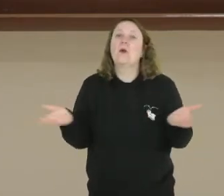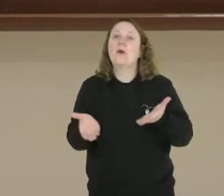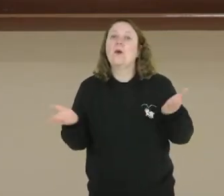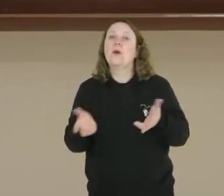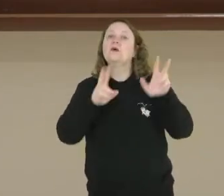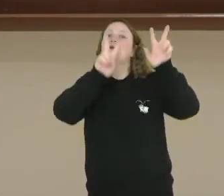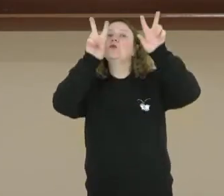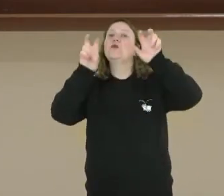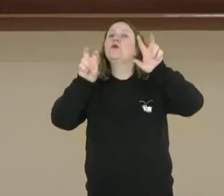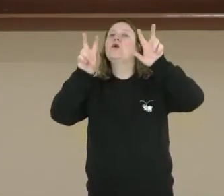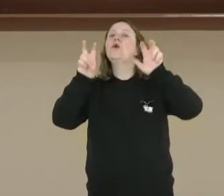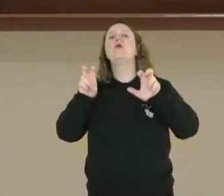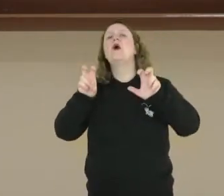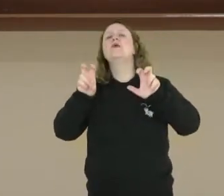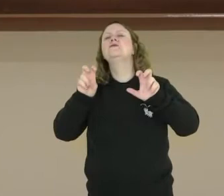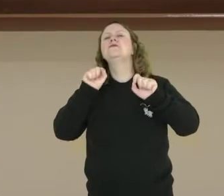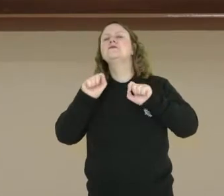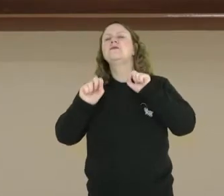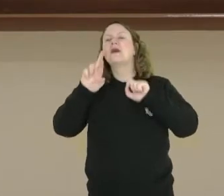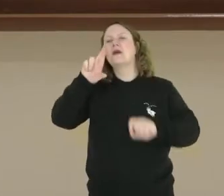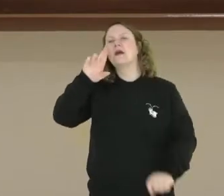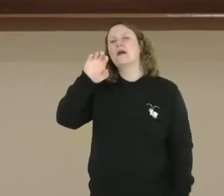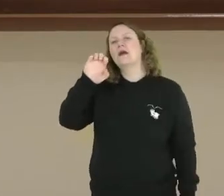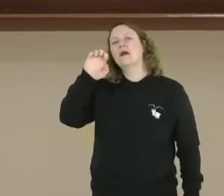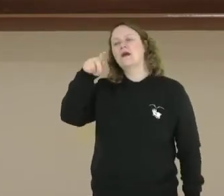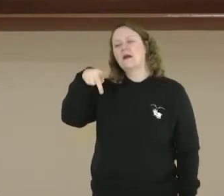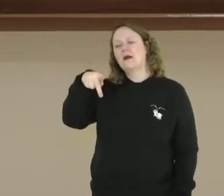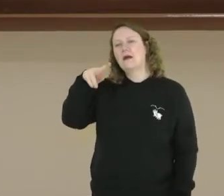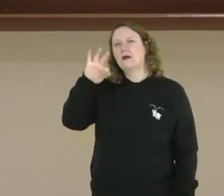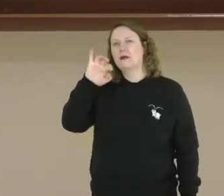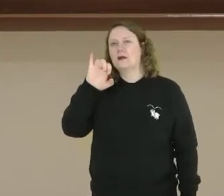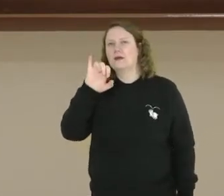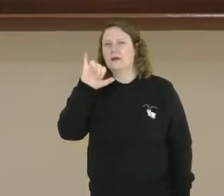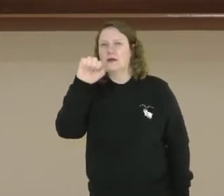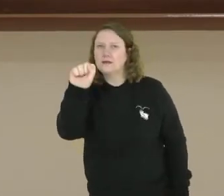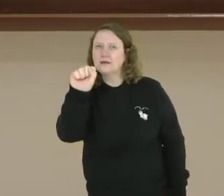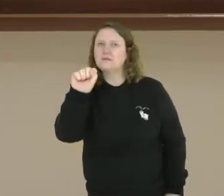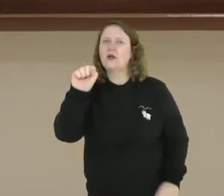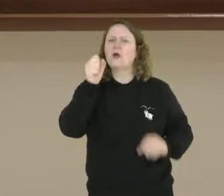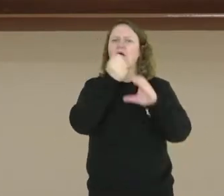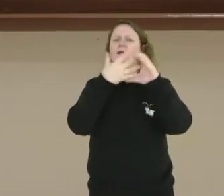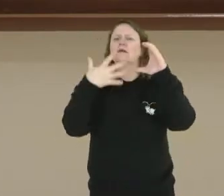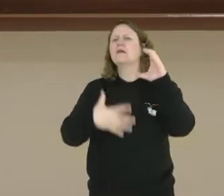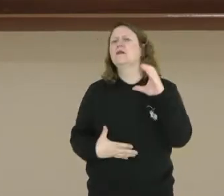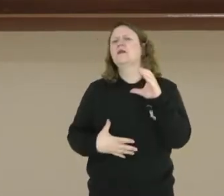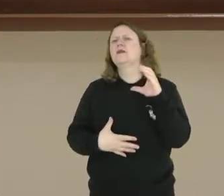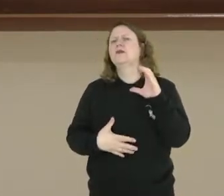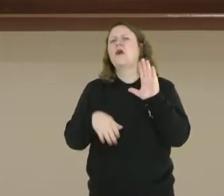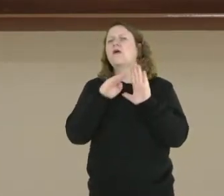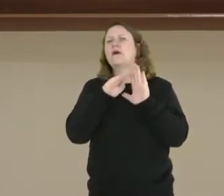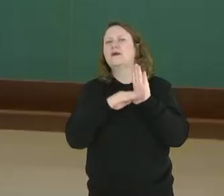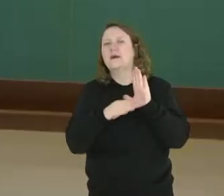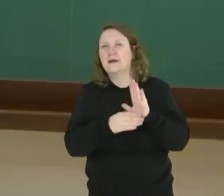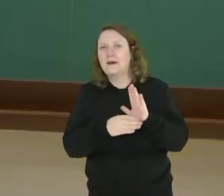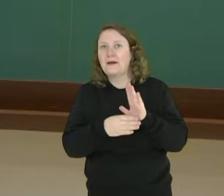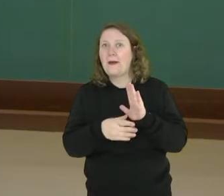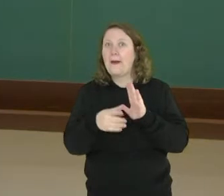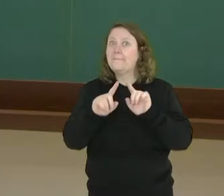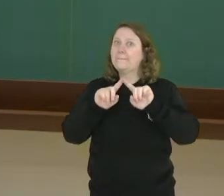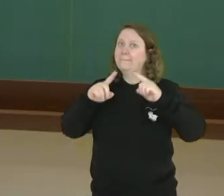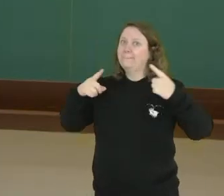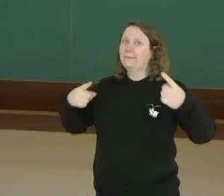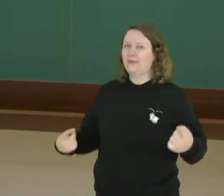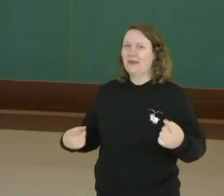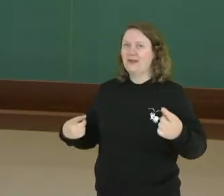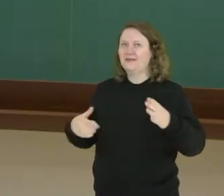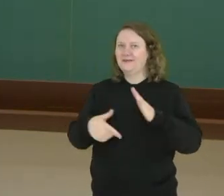os répteis, isso mesmo, vamos falar da classificação e das características deles, mas